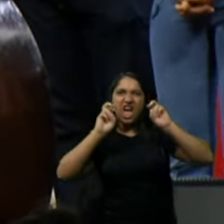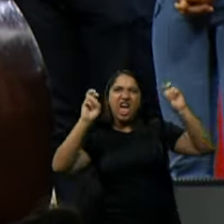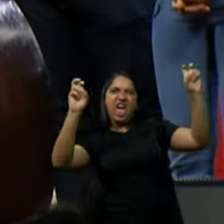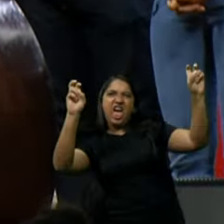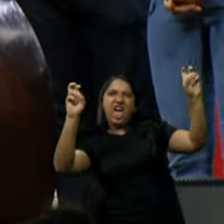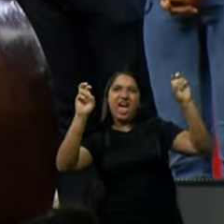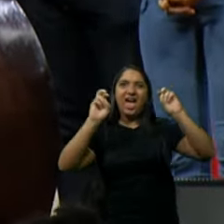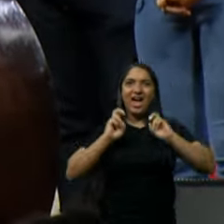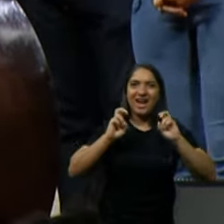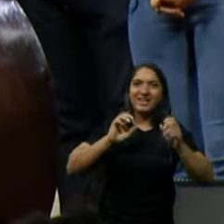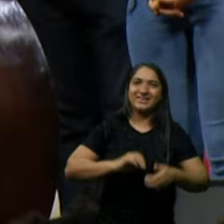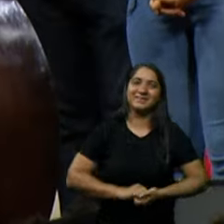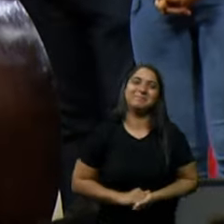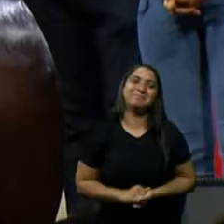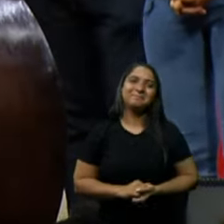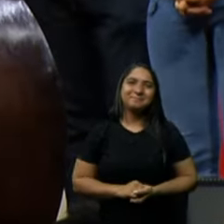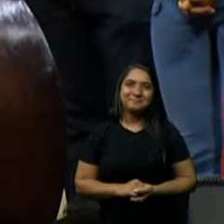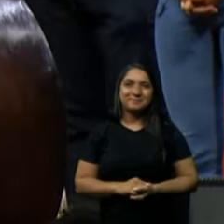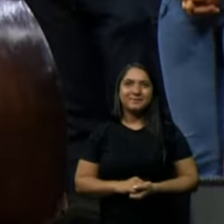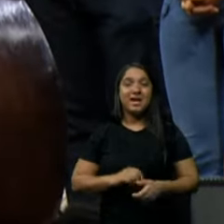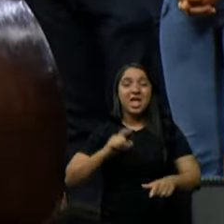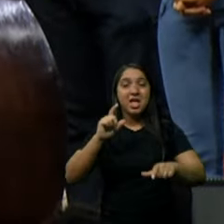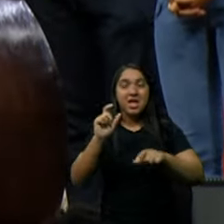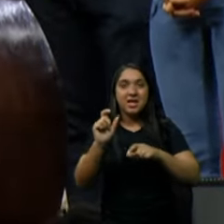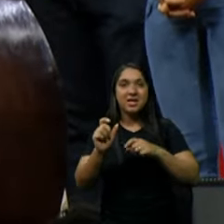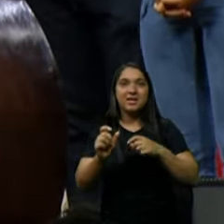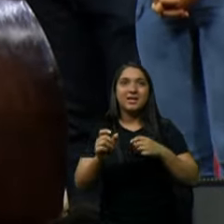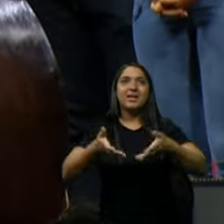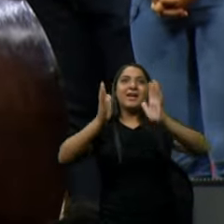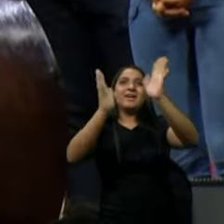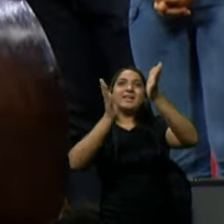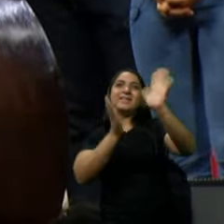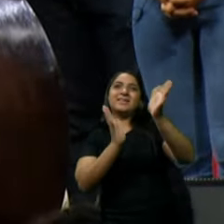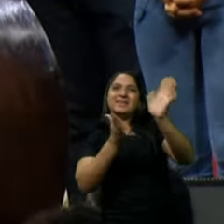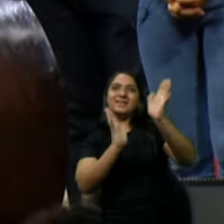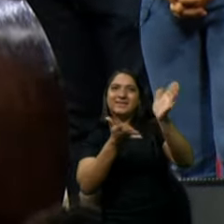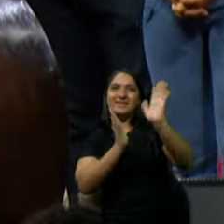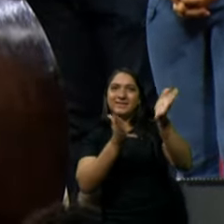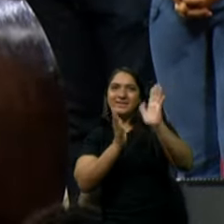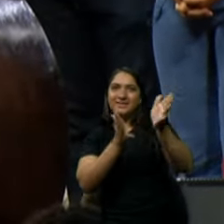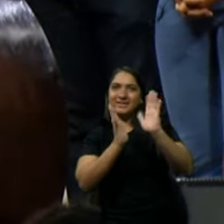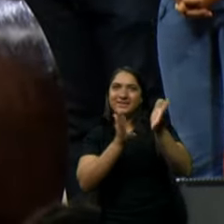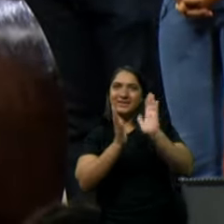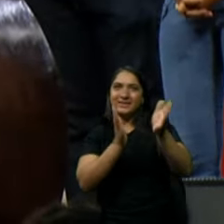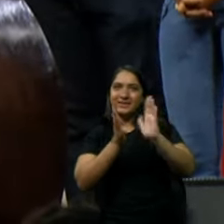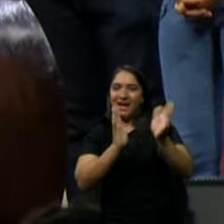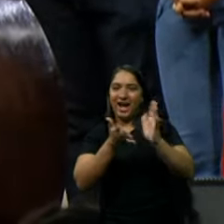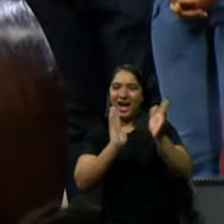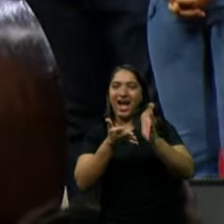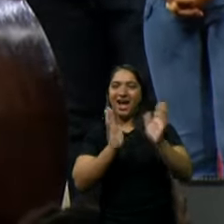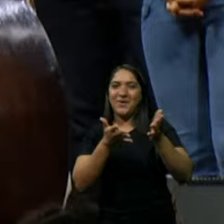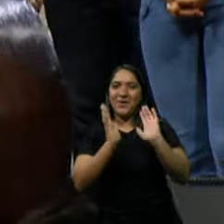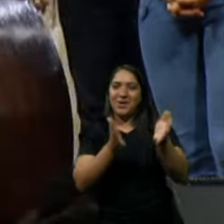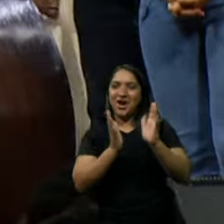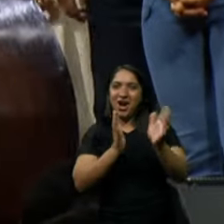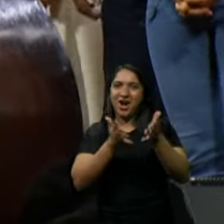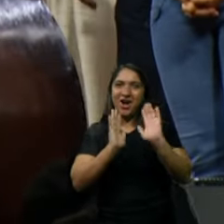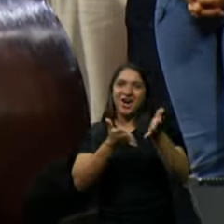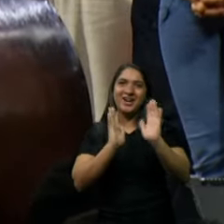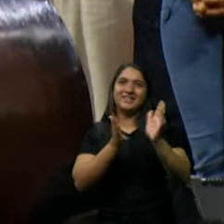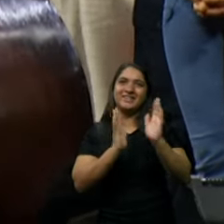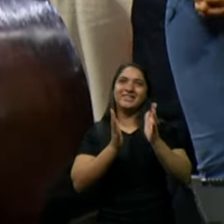mais alguém em Libras também venha mini alguma menina de libras aqui no